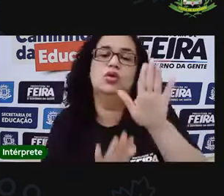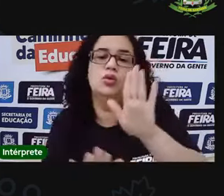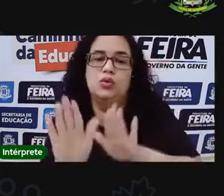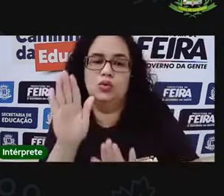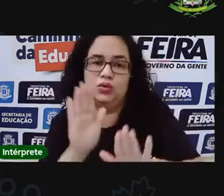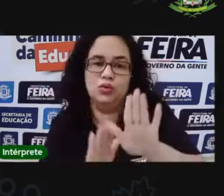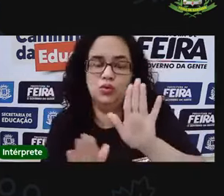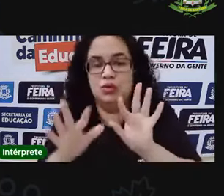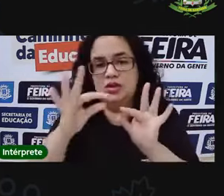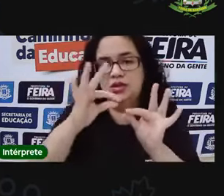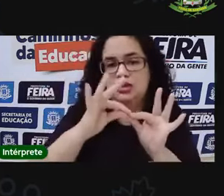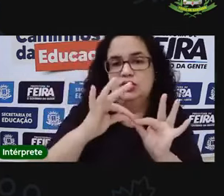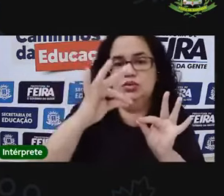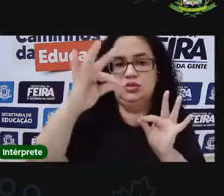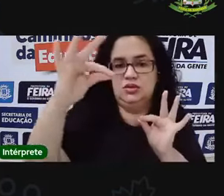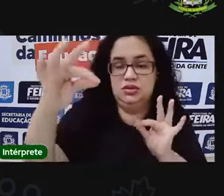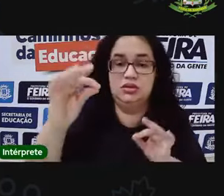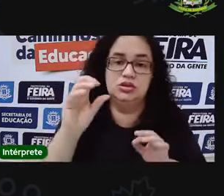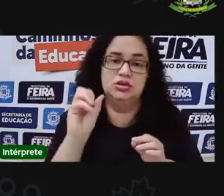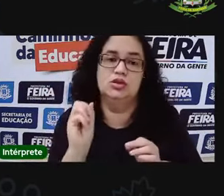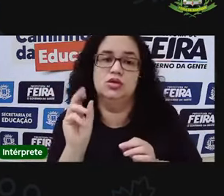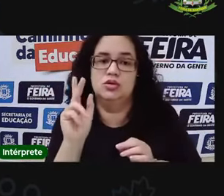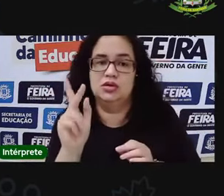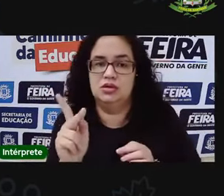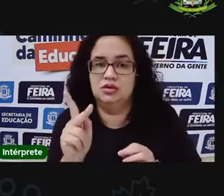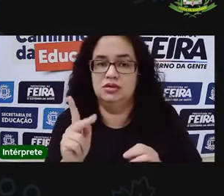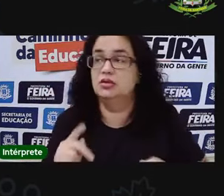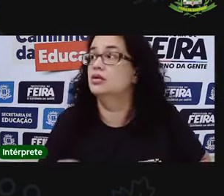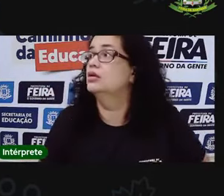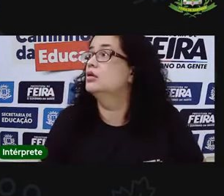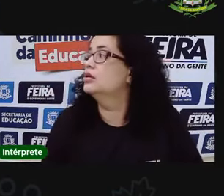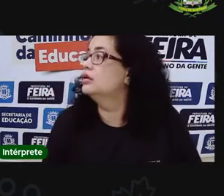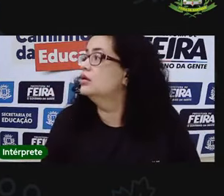importância do cuidado na distância. Ok, João?